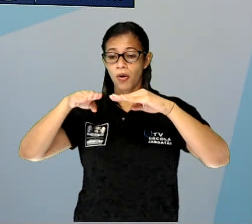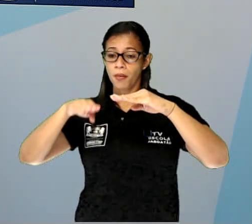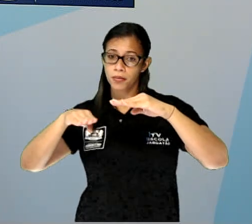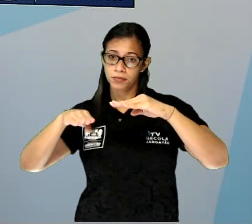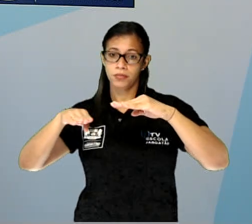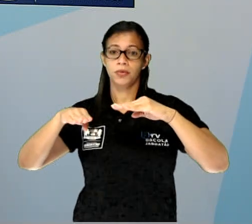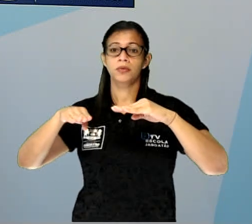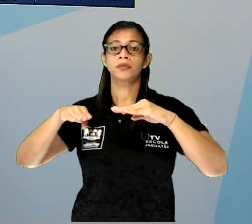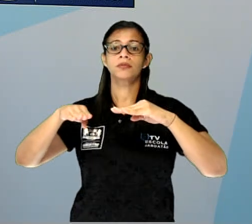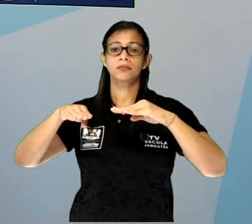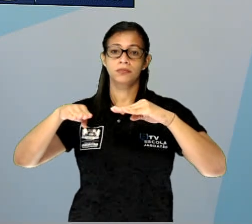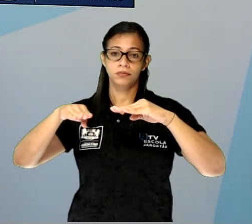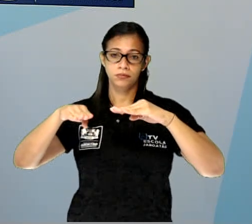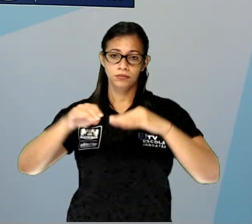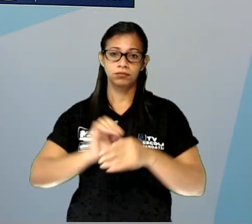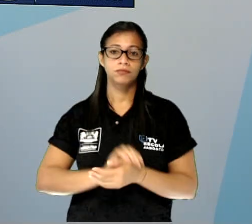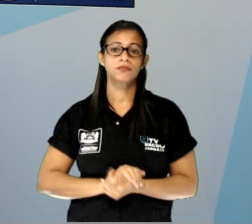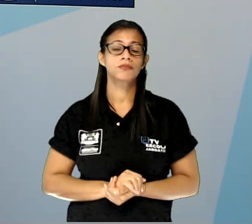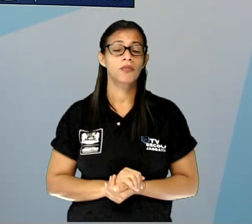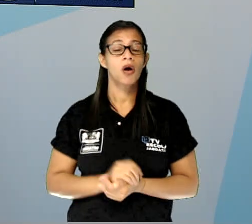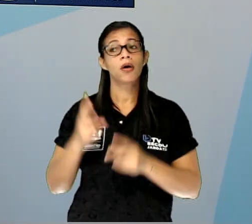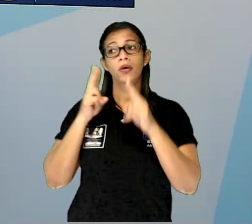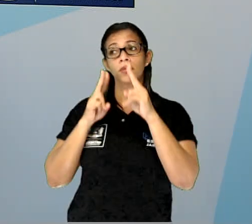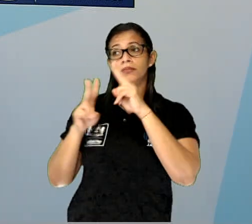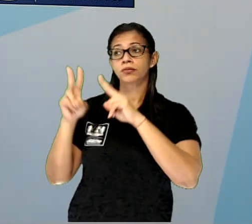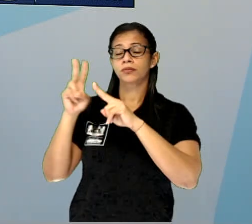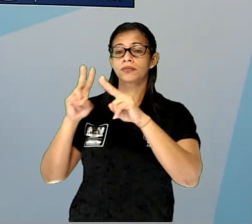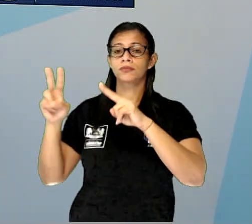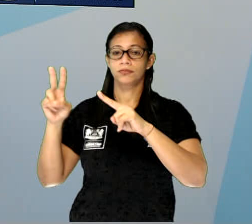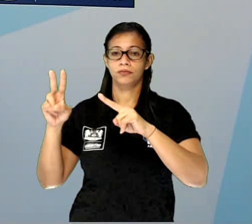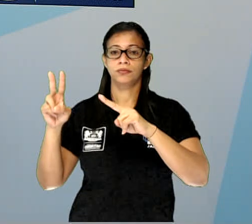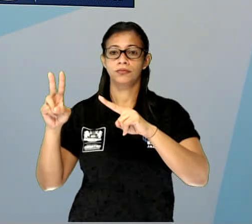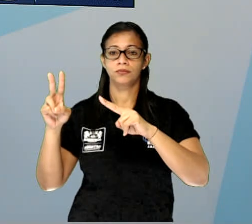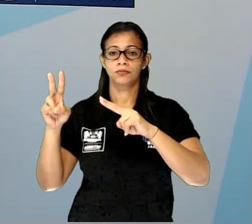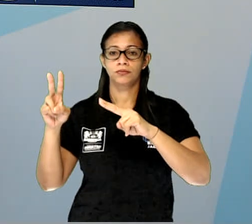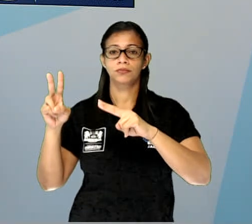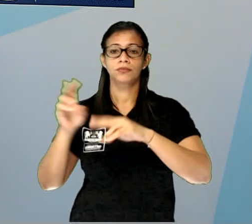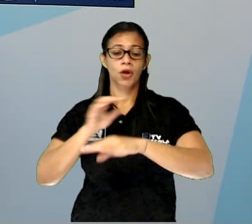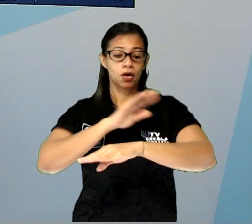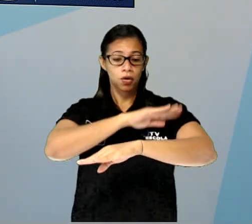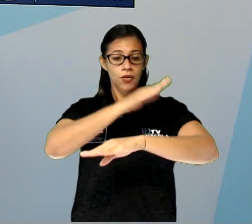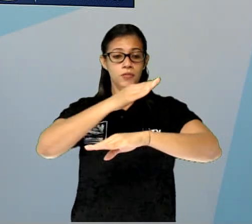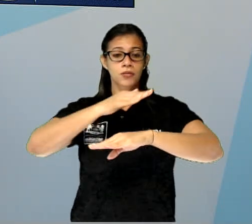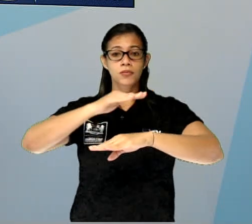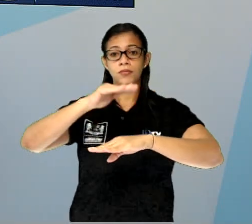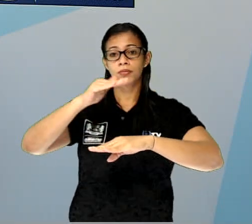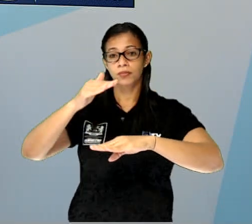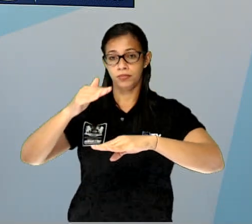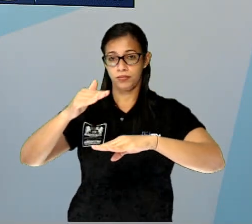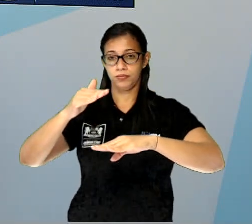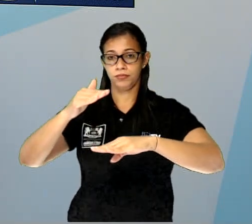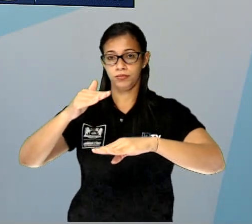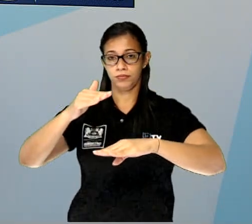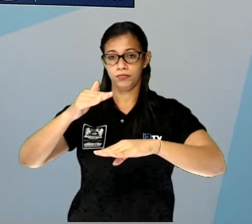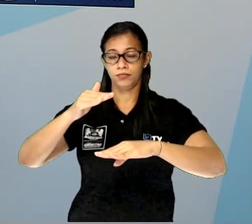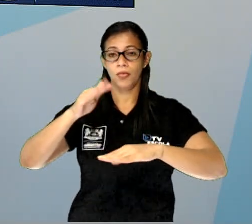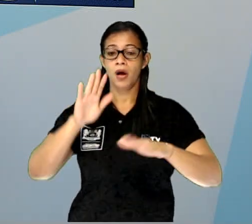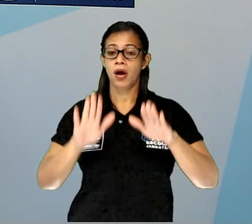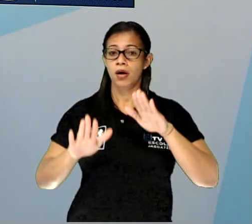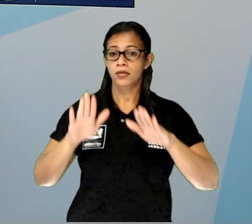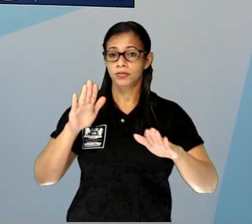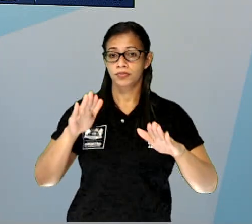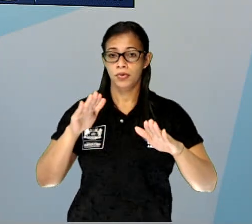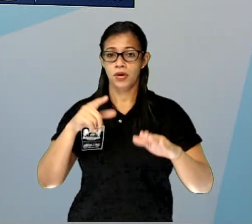planaltos às vezes são limitados ou delimitados pelas escarpas, que é essa lateral.